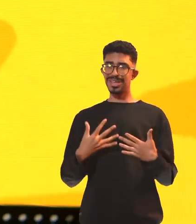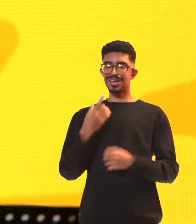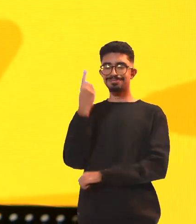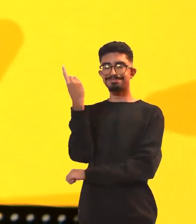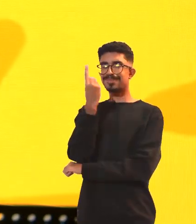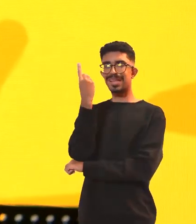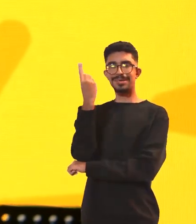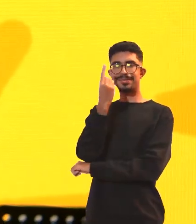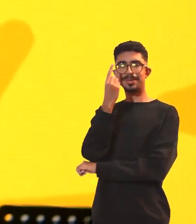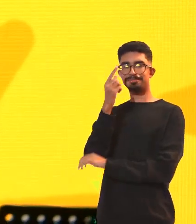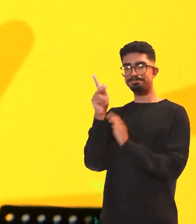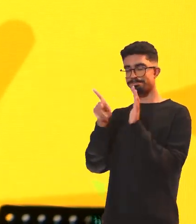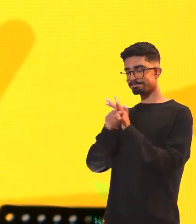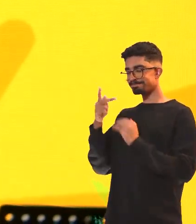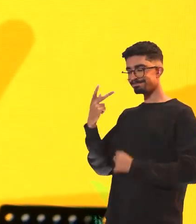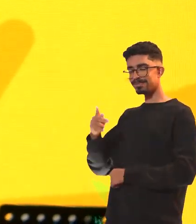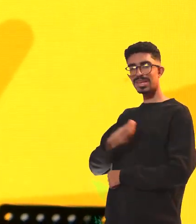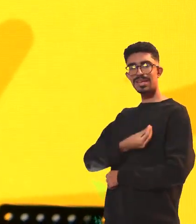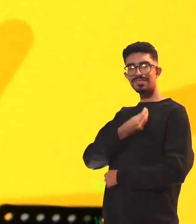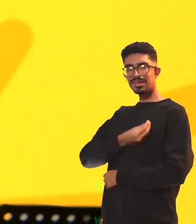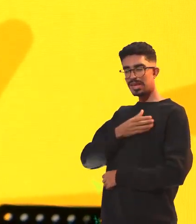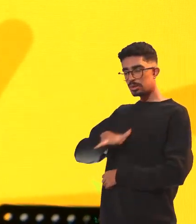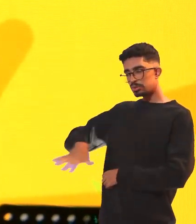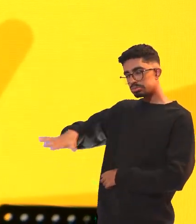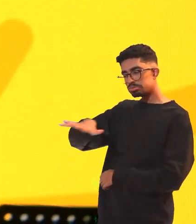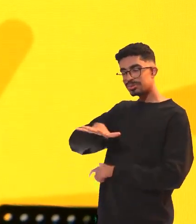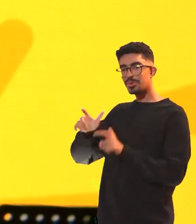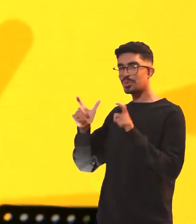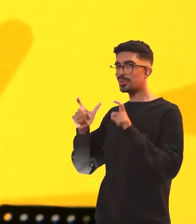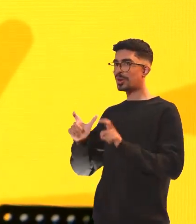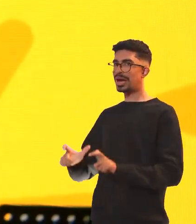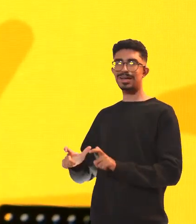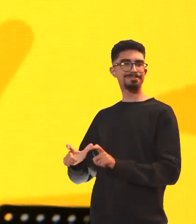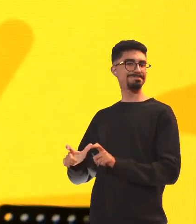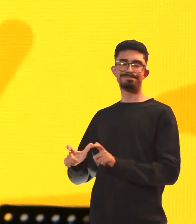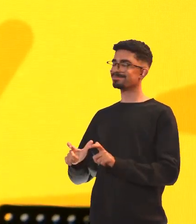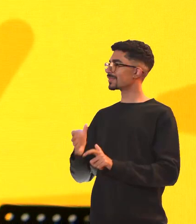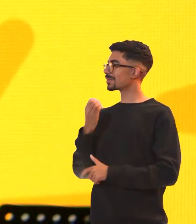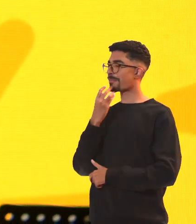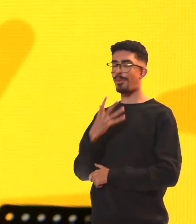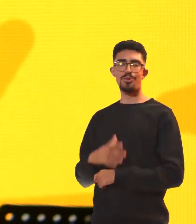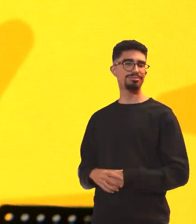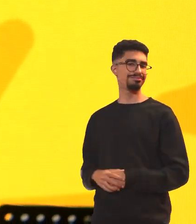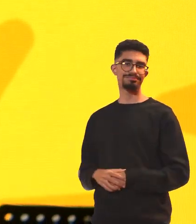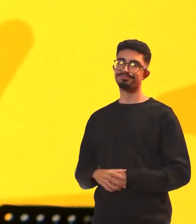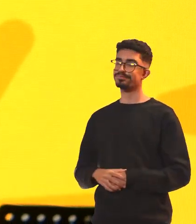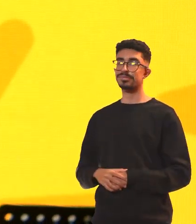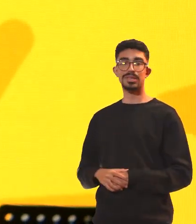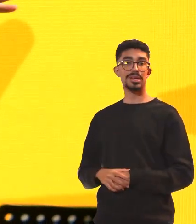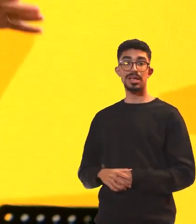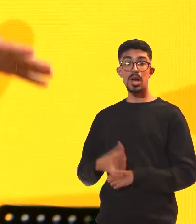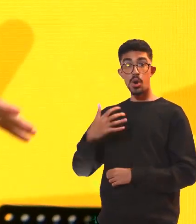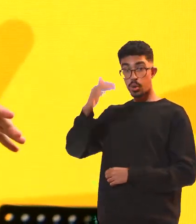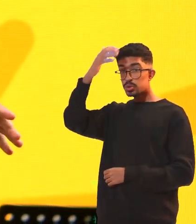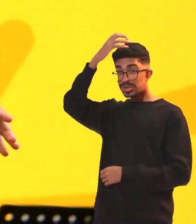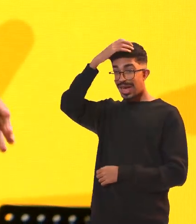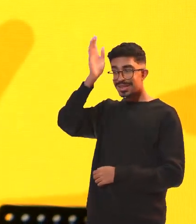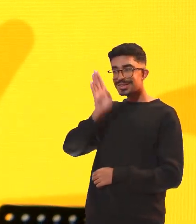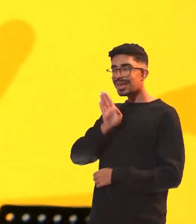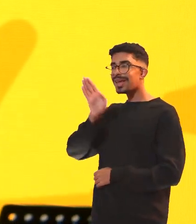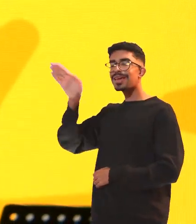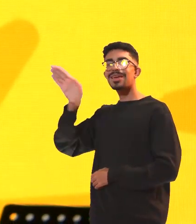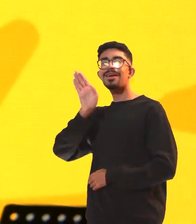estar. O texto fala que era costume os reis irem para a guerra naquela época, mas Davi não foi.